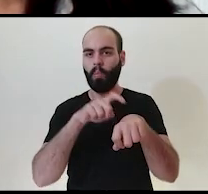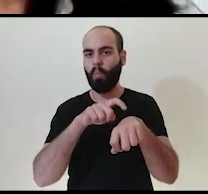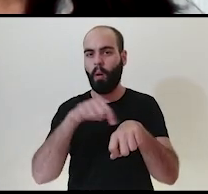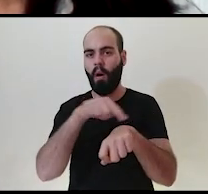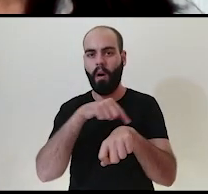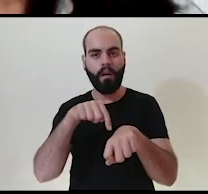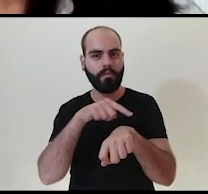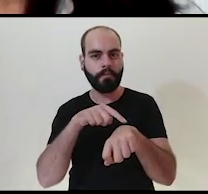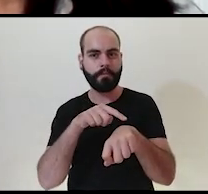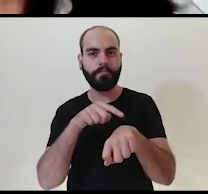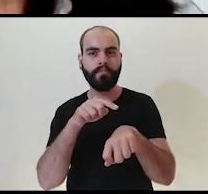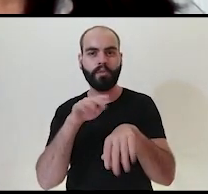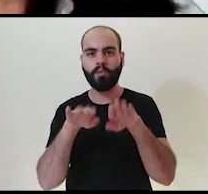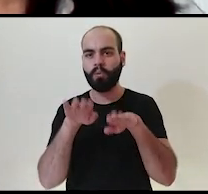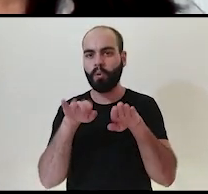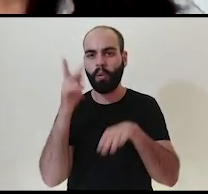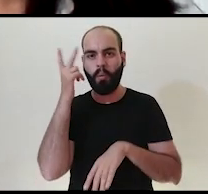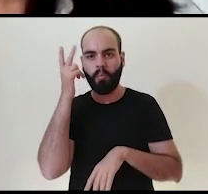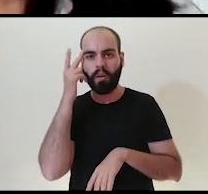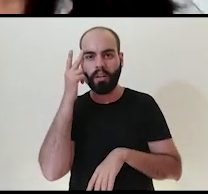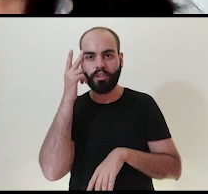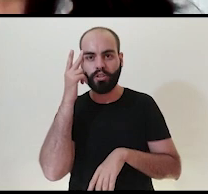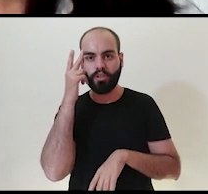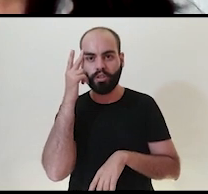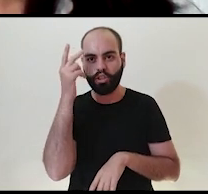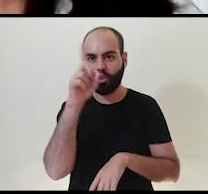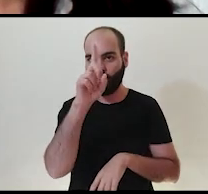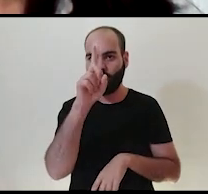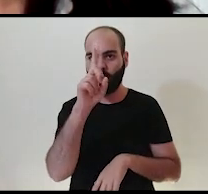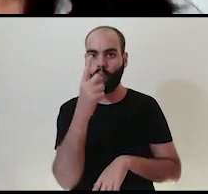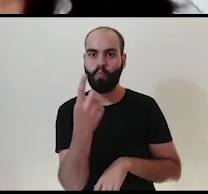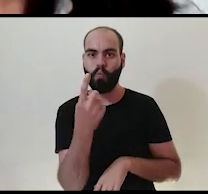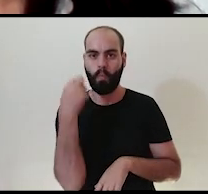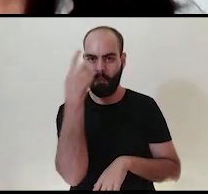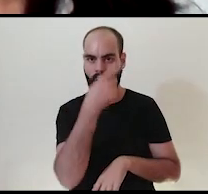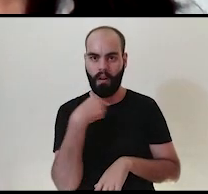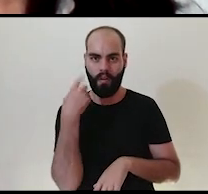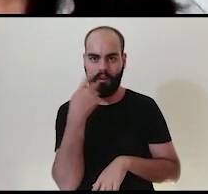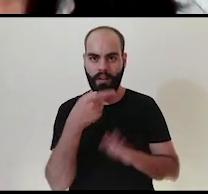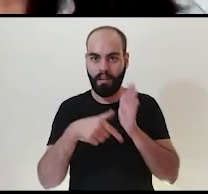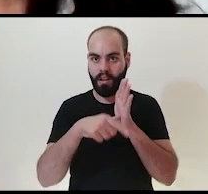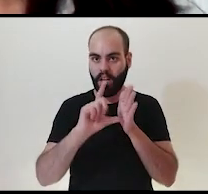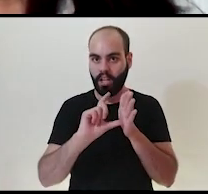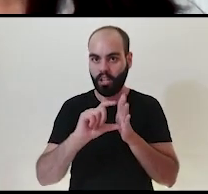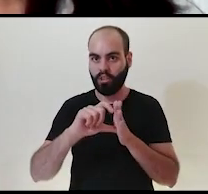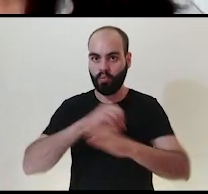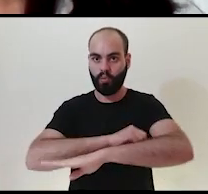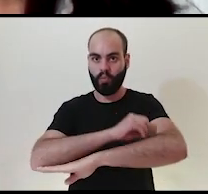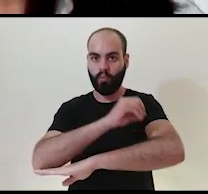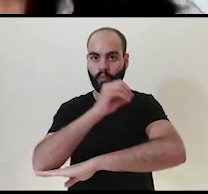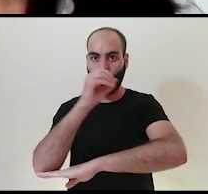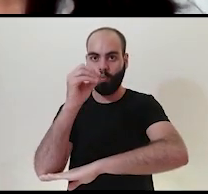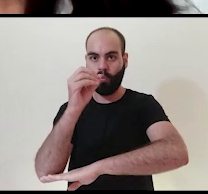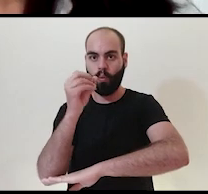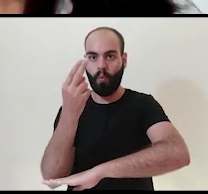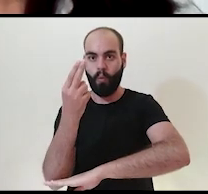horário normalmente é 1 hora antes do pôr do sol e do nascer do sol. Então,